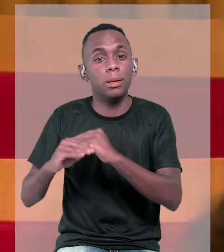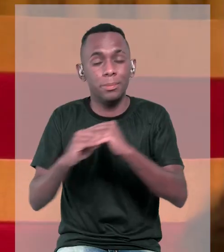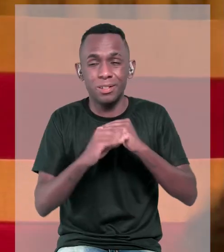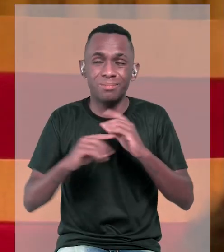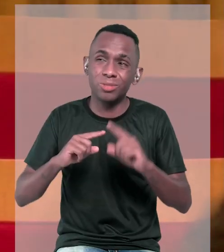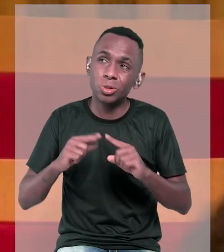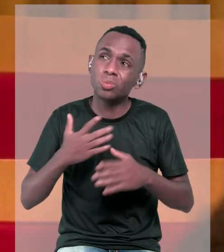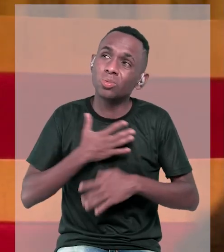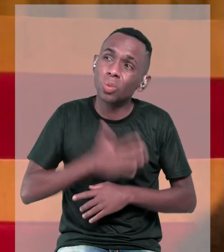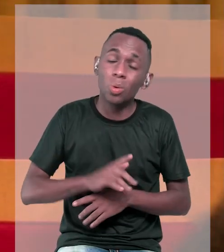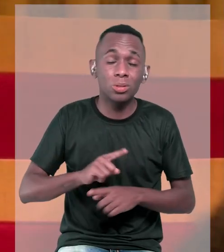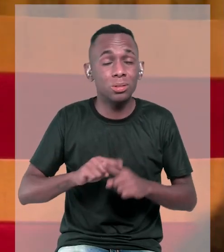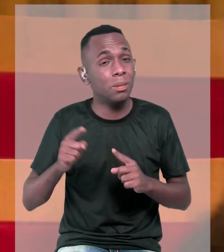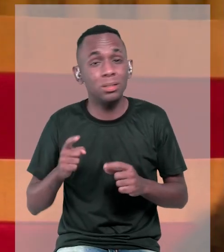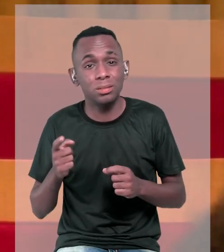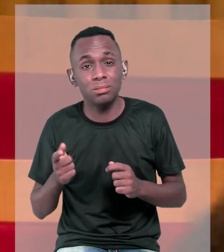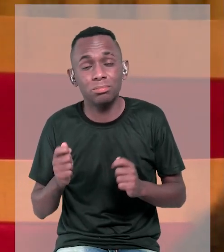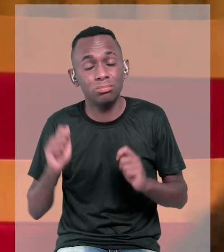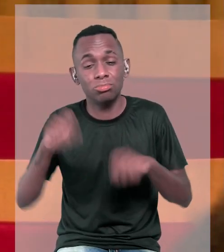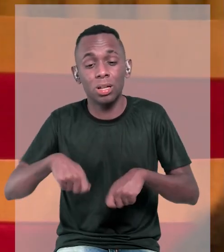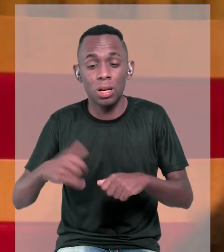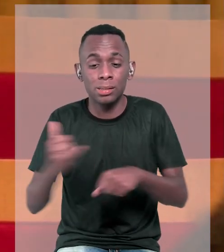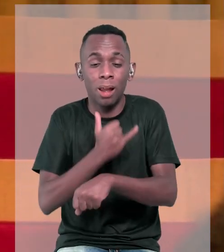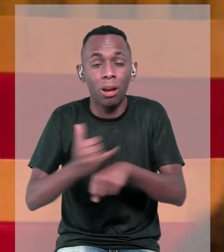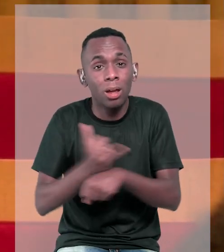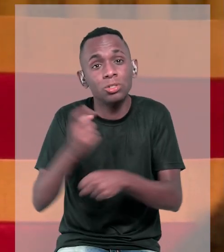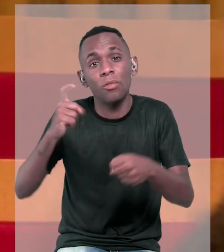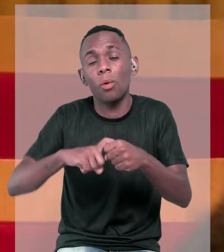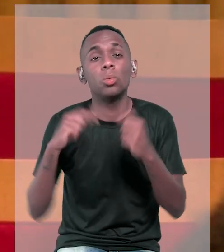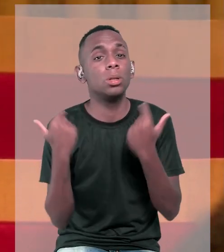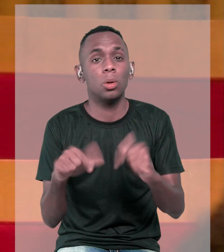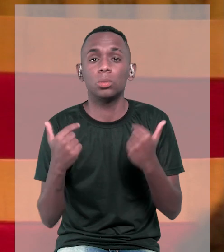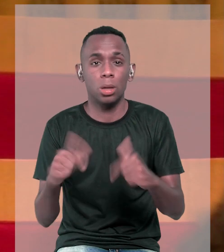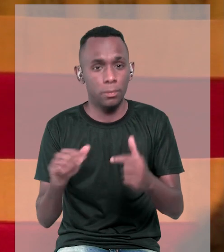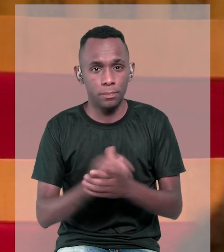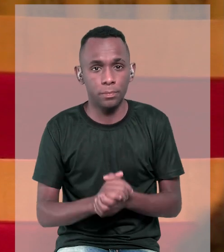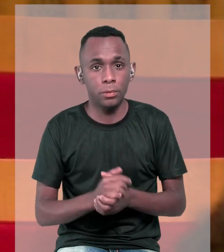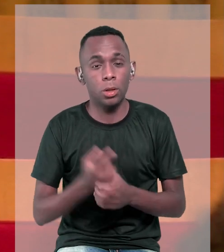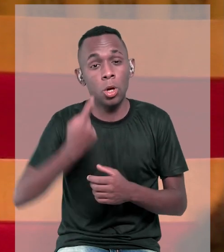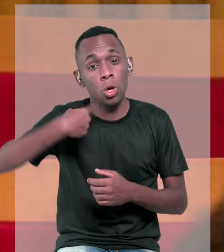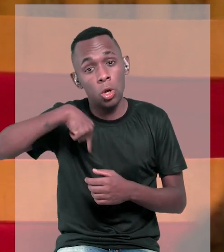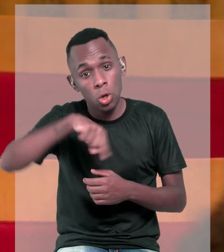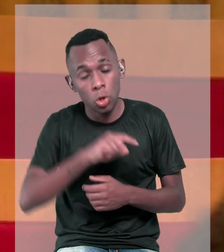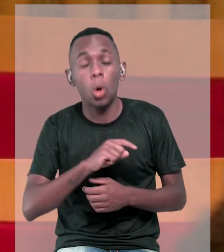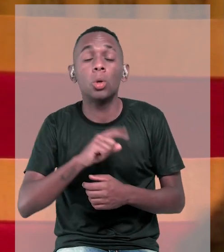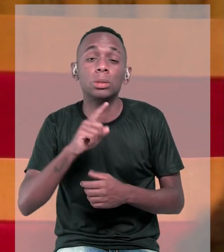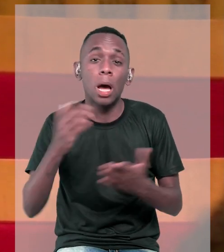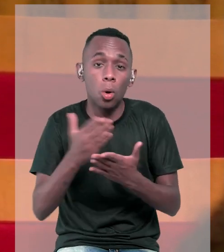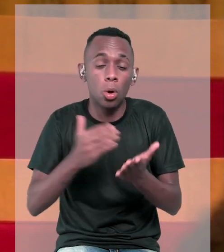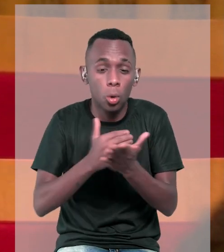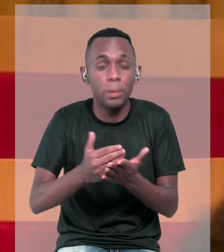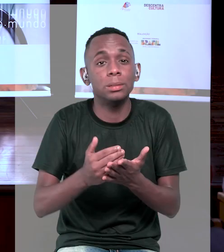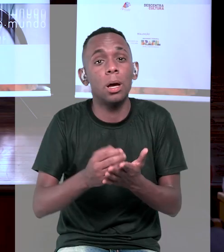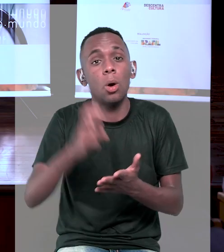não tem caminho de volta aqui. Não existe caminho de volta. O que nos leva ao 5º capítulo do